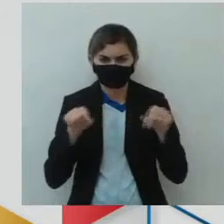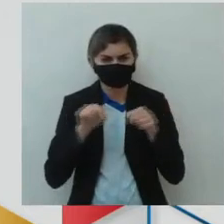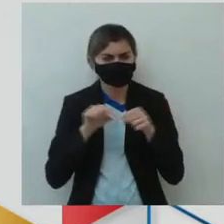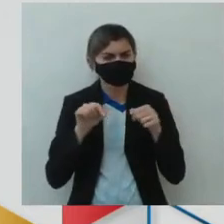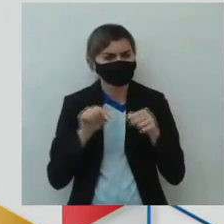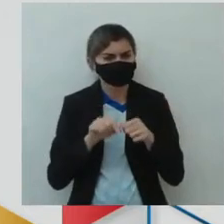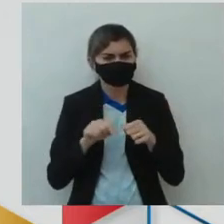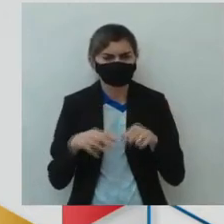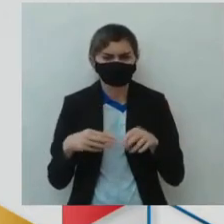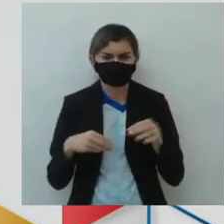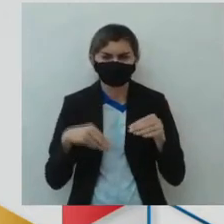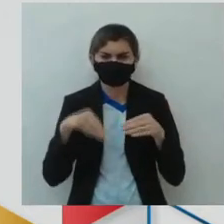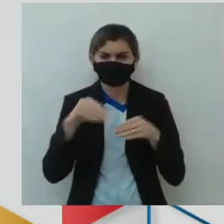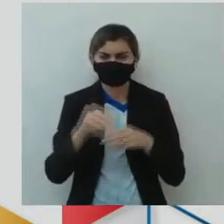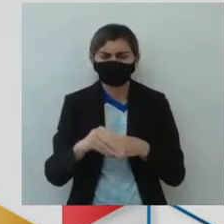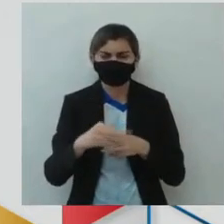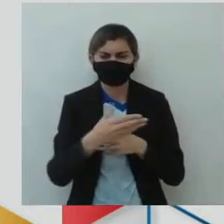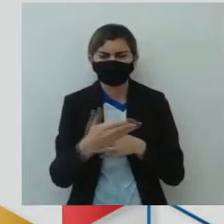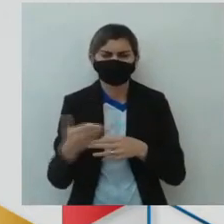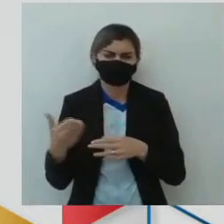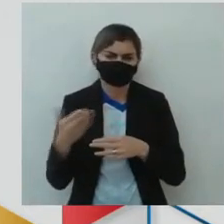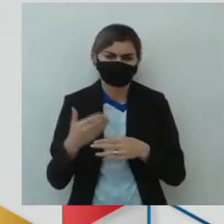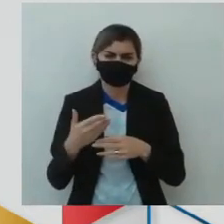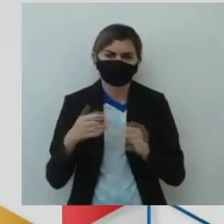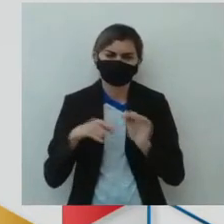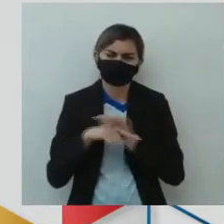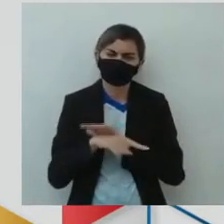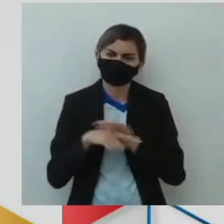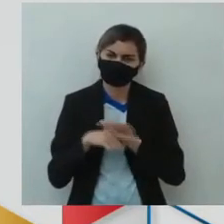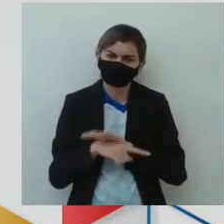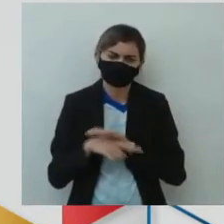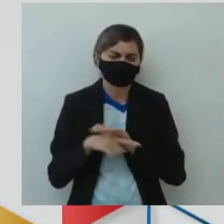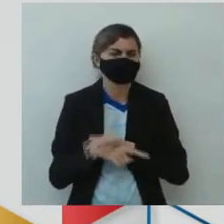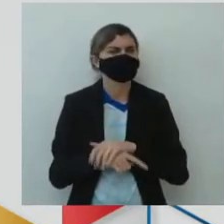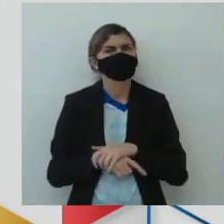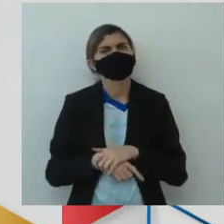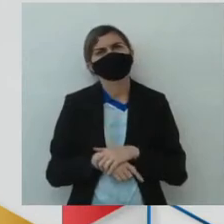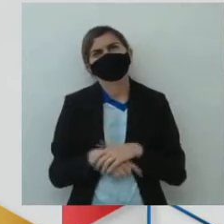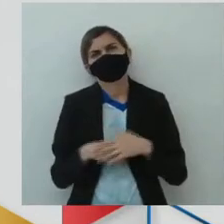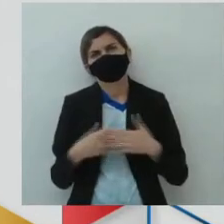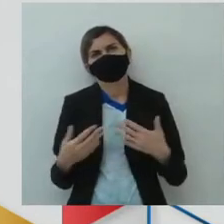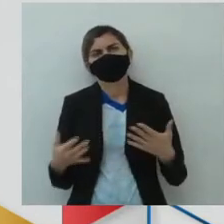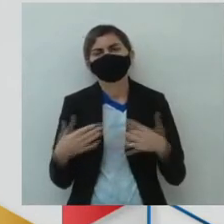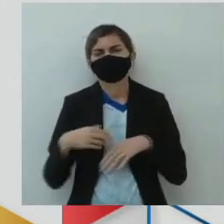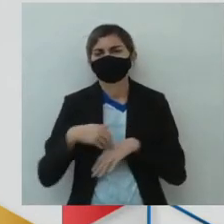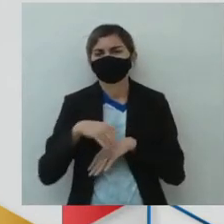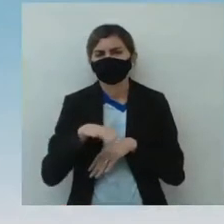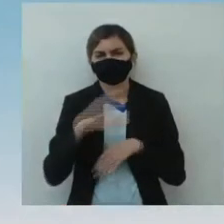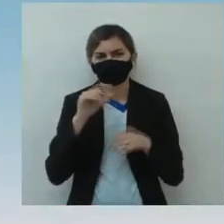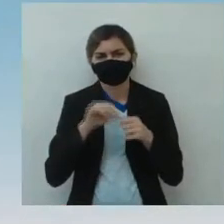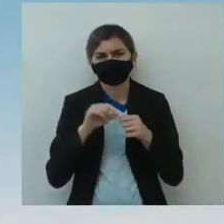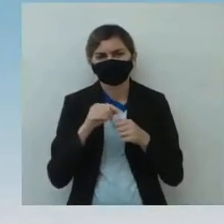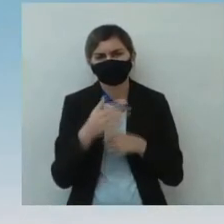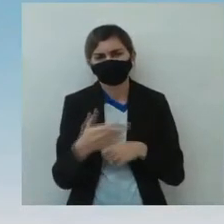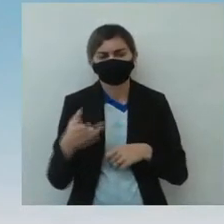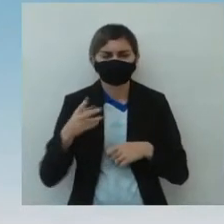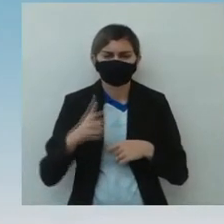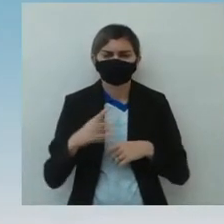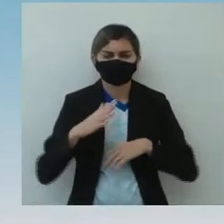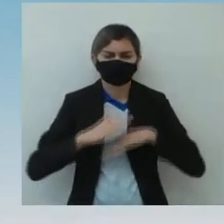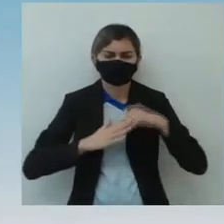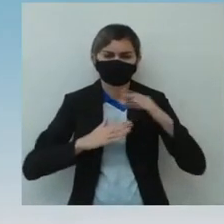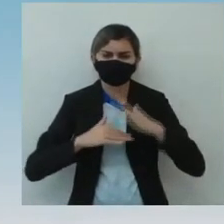fizer para colocar aí na através da sua pesquisa né Isso vai fazer com que você seja